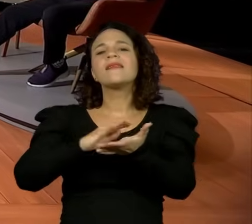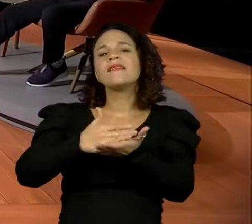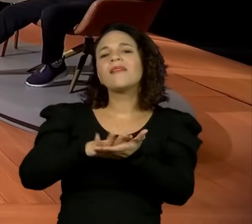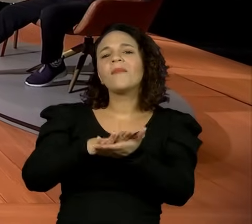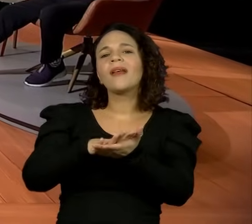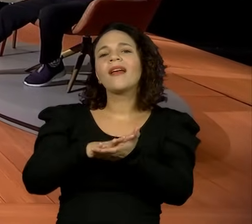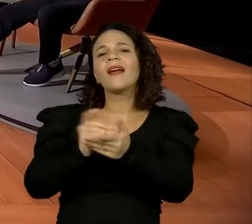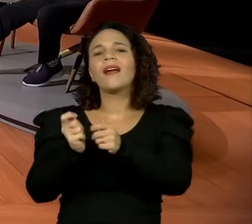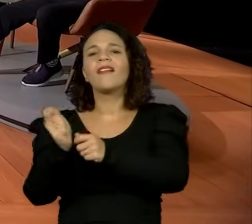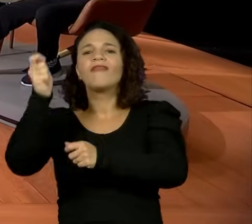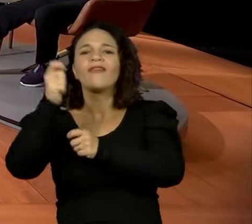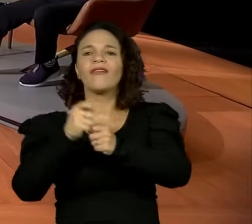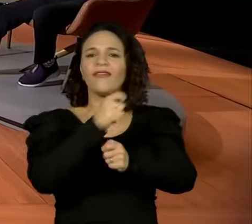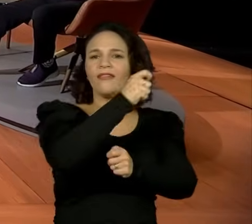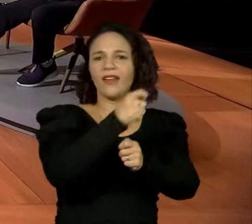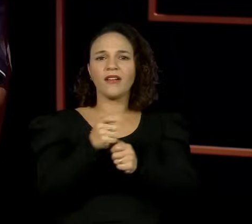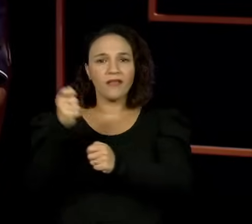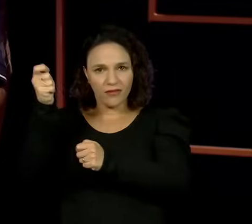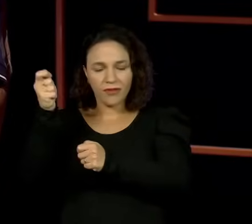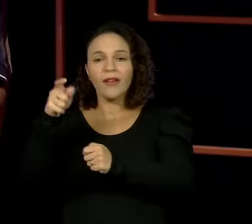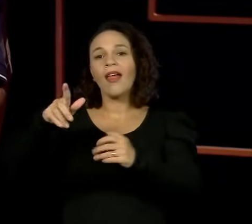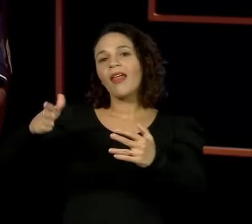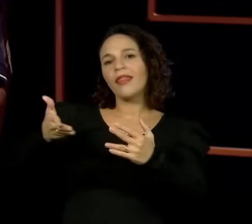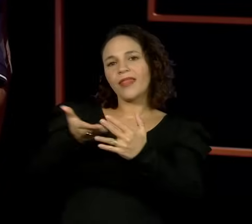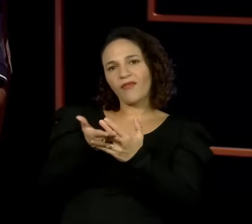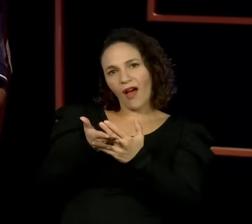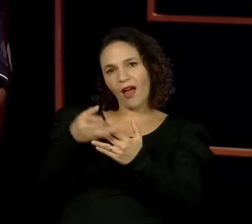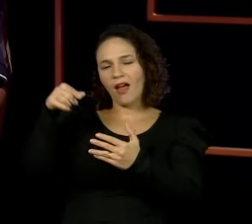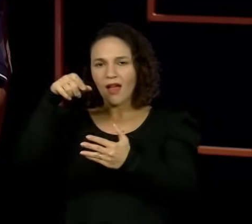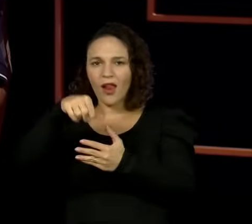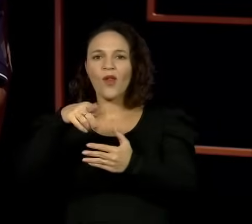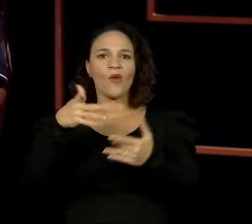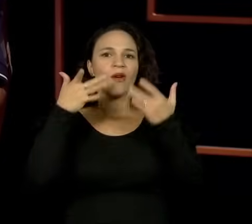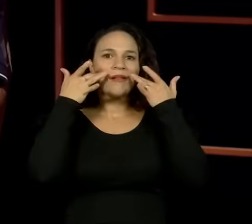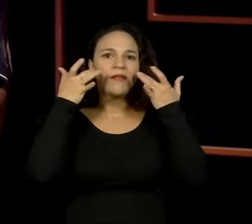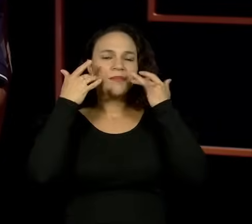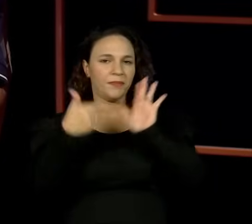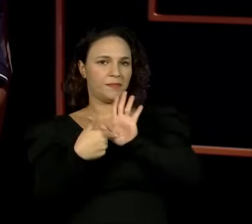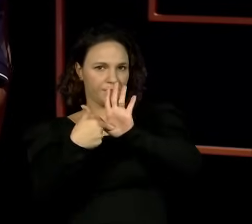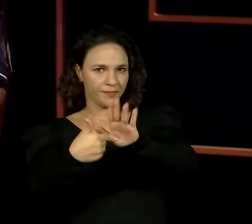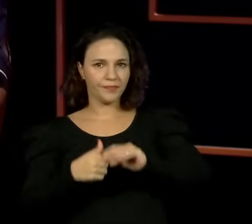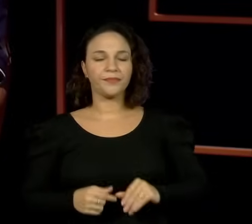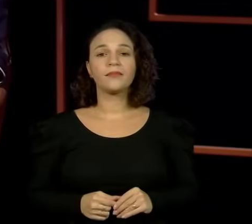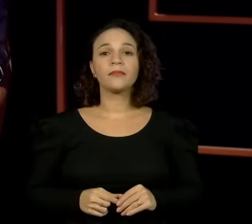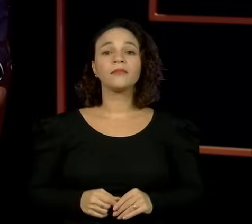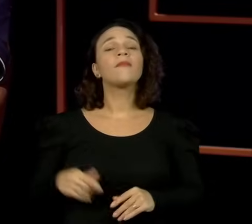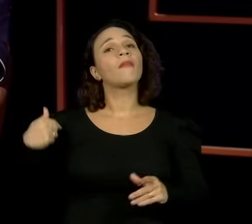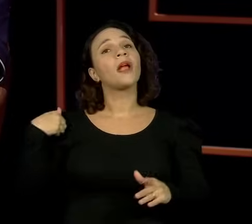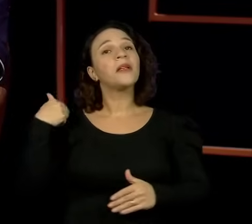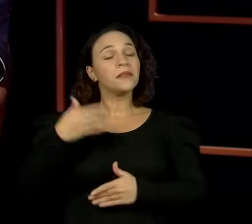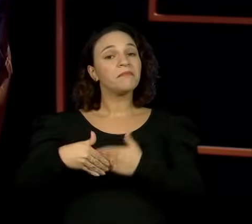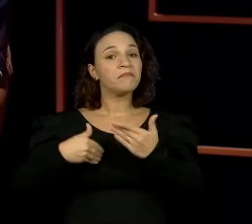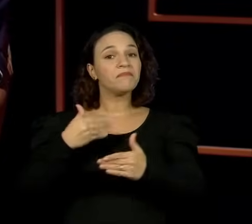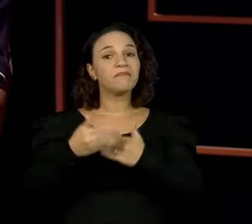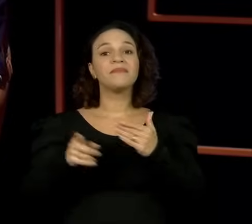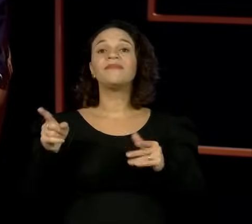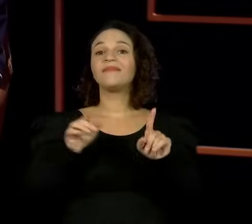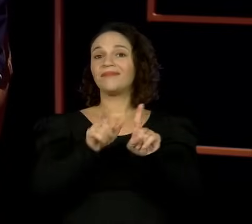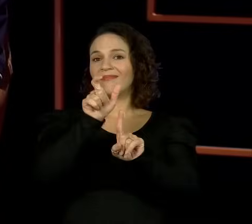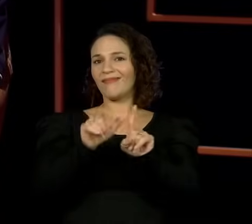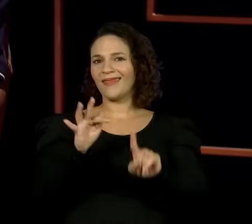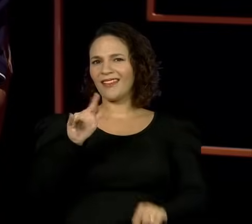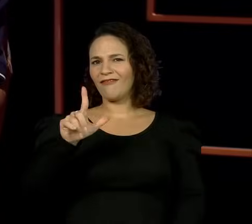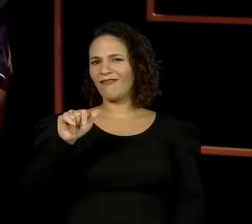que apresentava nos teatros da peça. E apresentamos isso. O Flávio Império, que